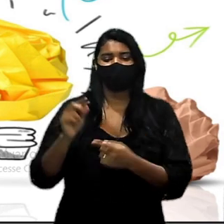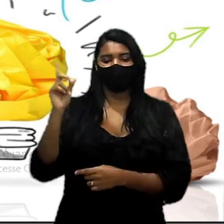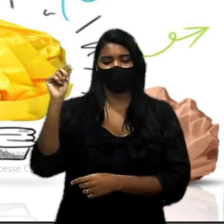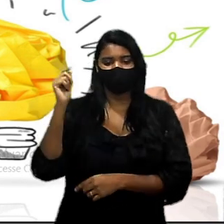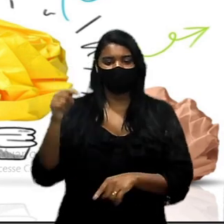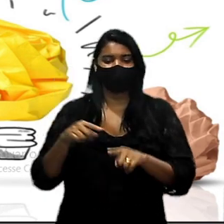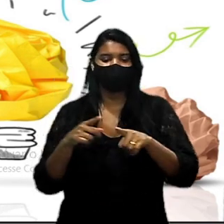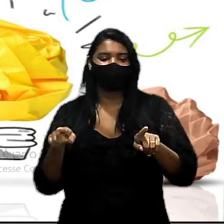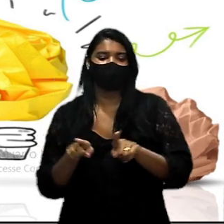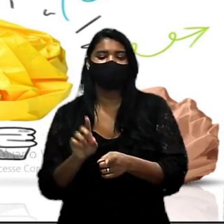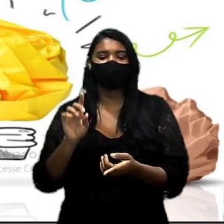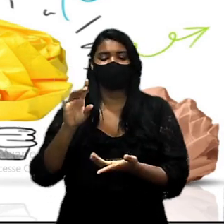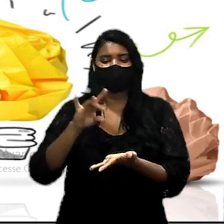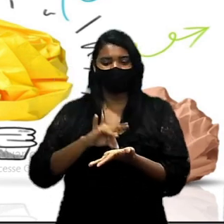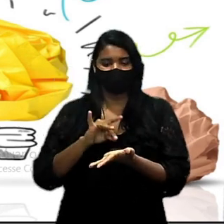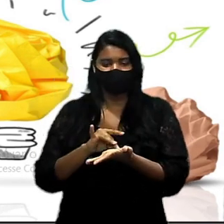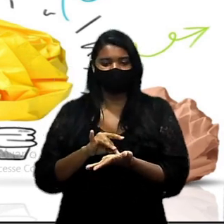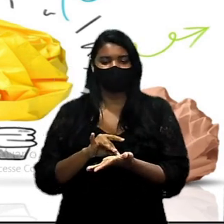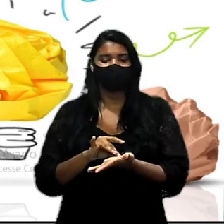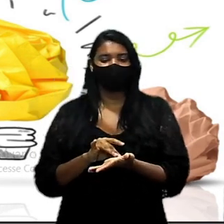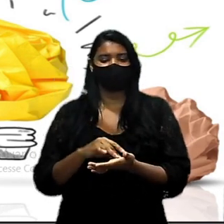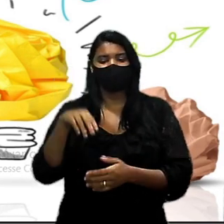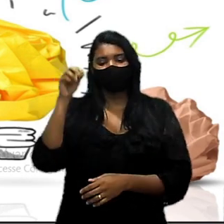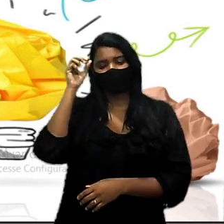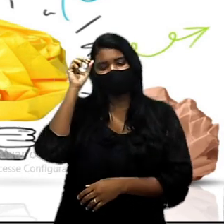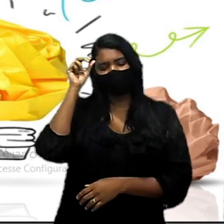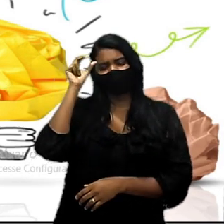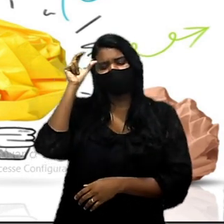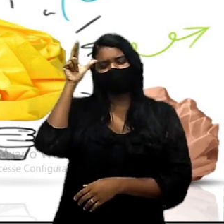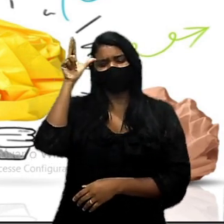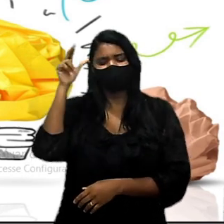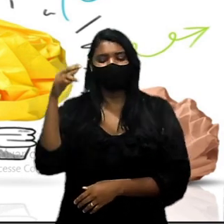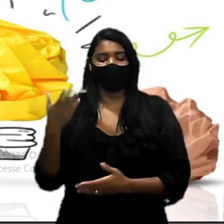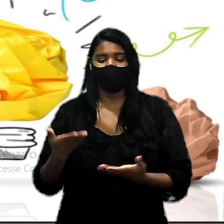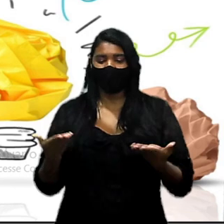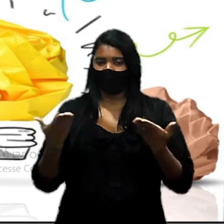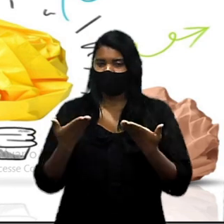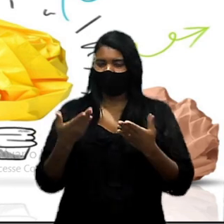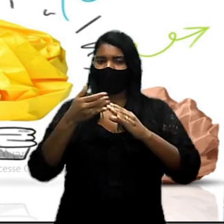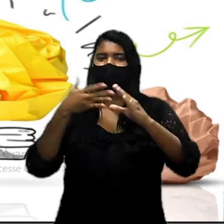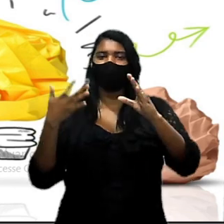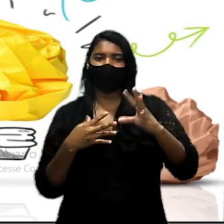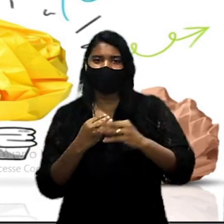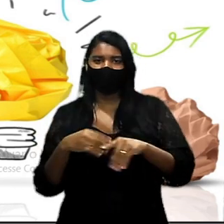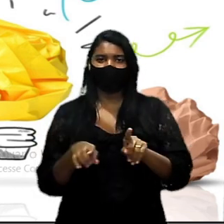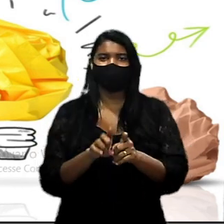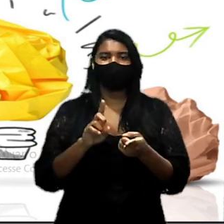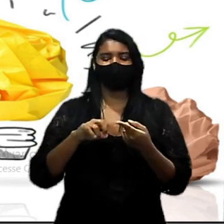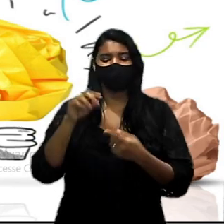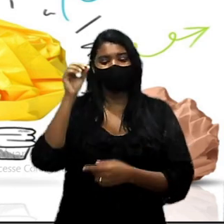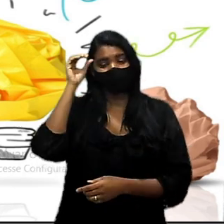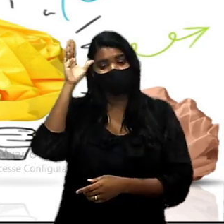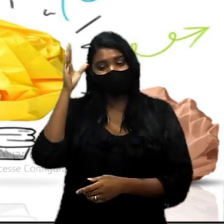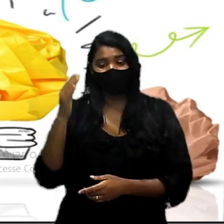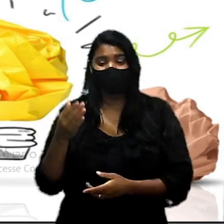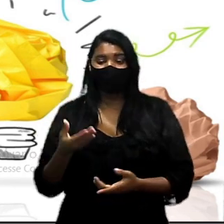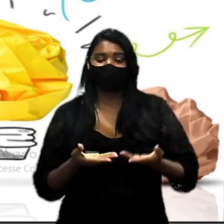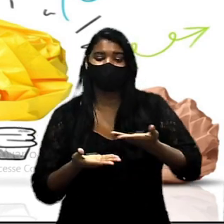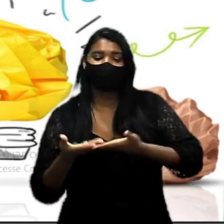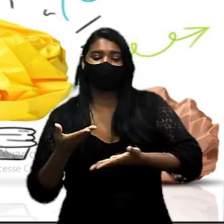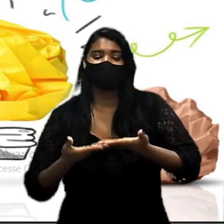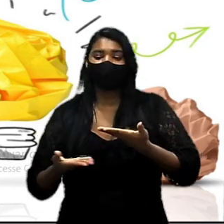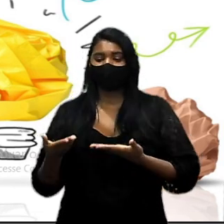mas também no capital intelectual. E aí, neste aspecto, o capital intelectual ele se